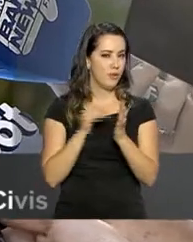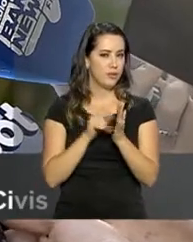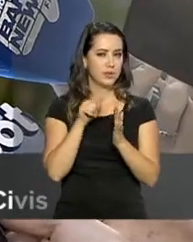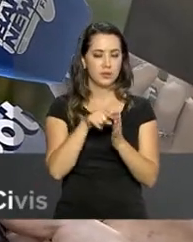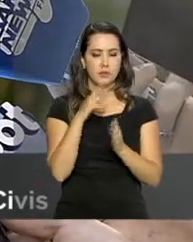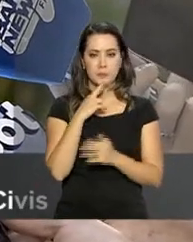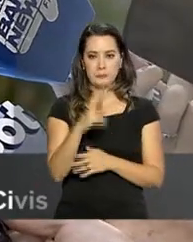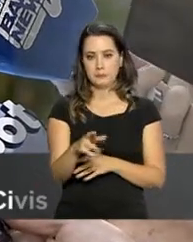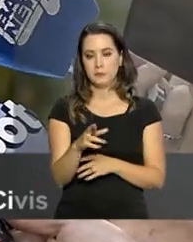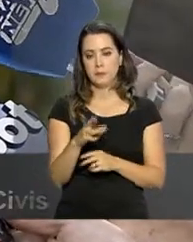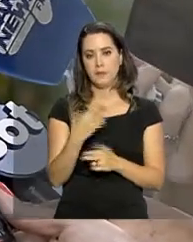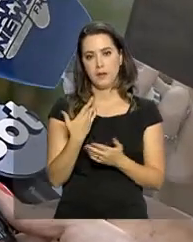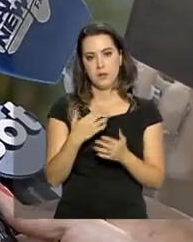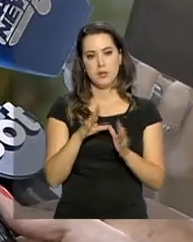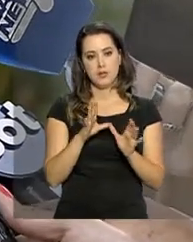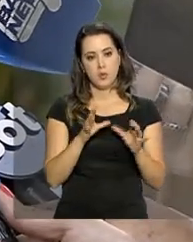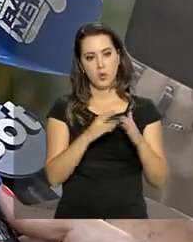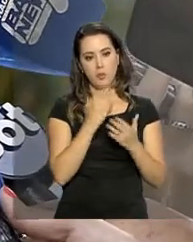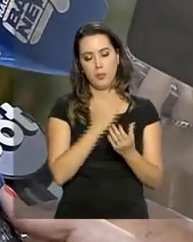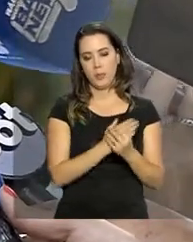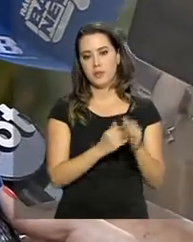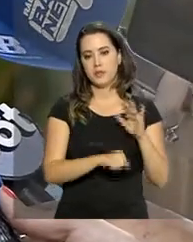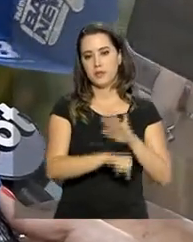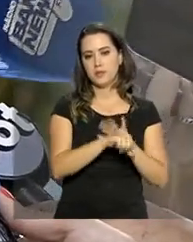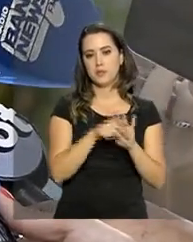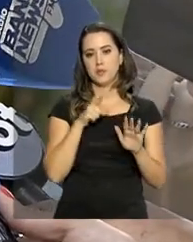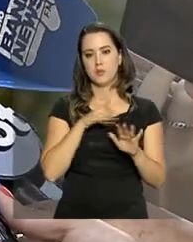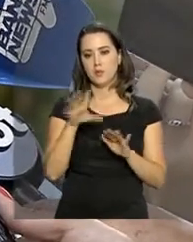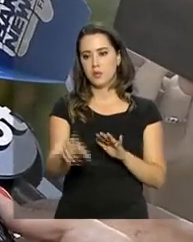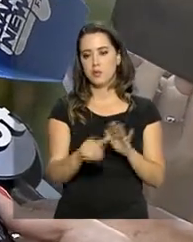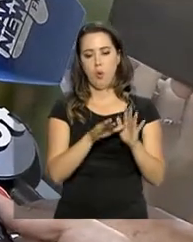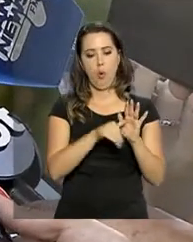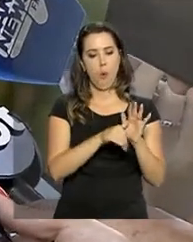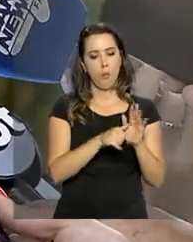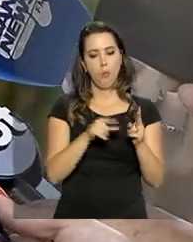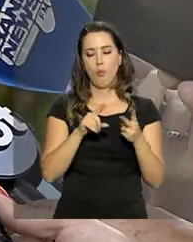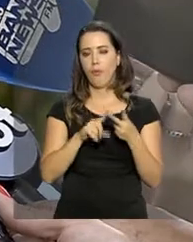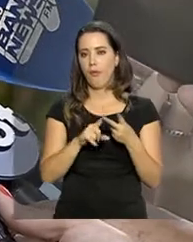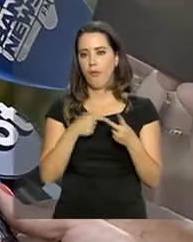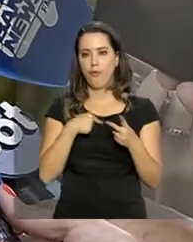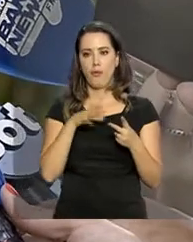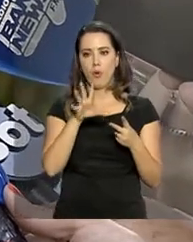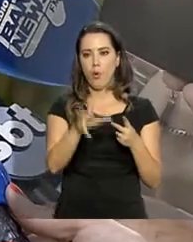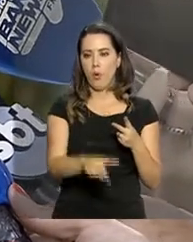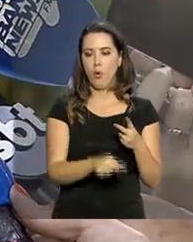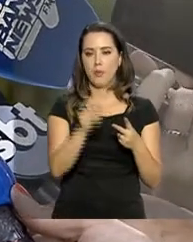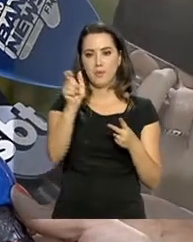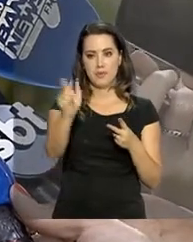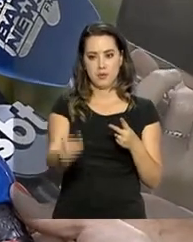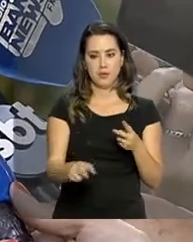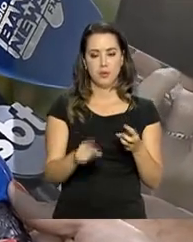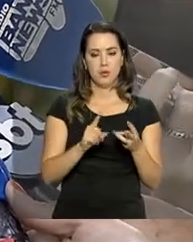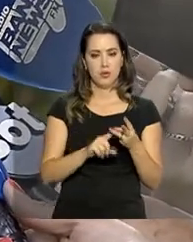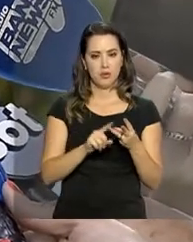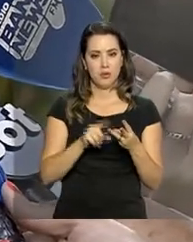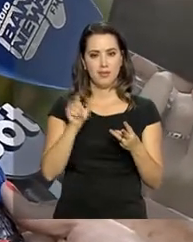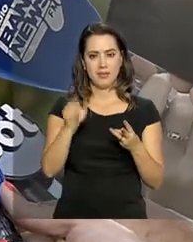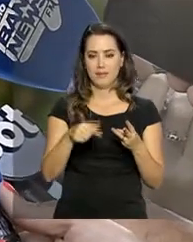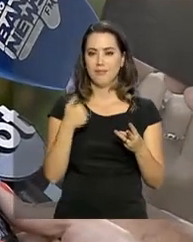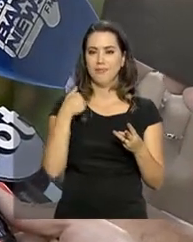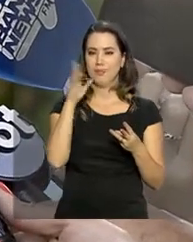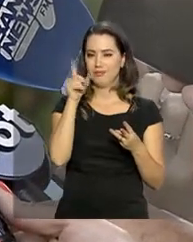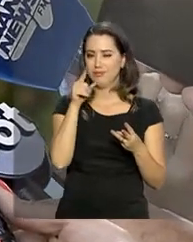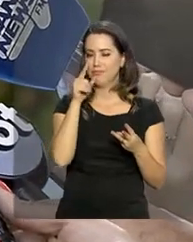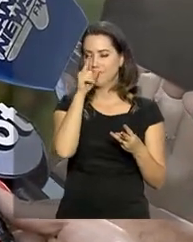ou nós tivemos não só com casos pontuais de roubo como um roubo a pedestre mas também casos de maior gravidade